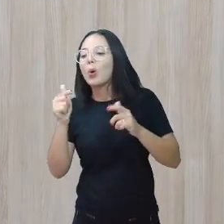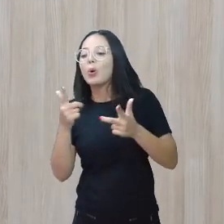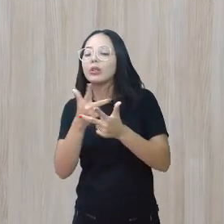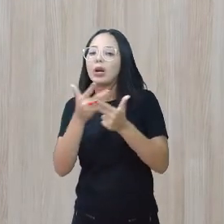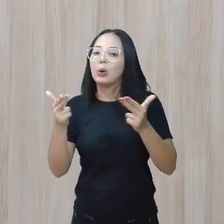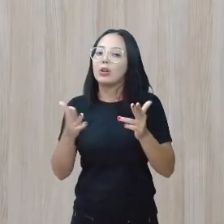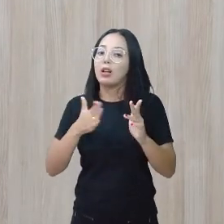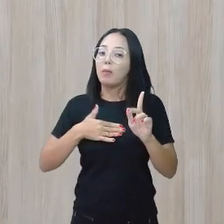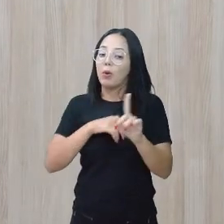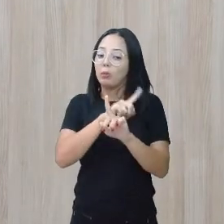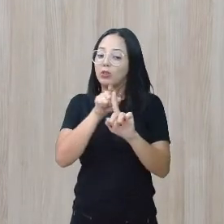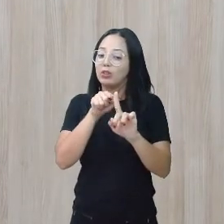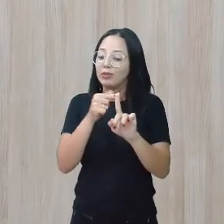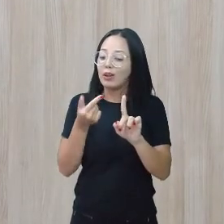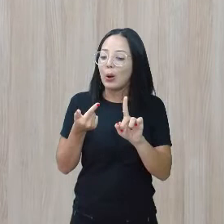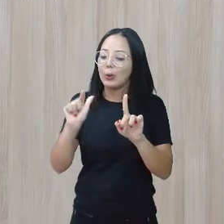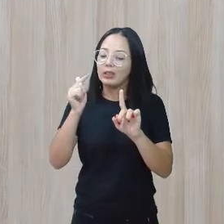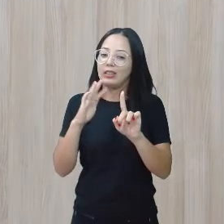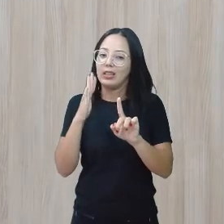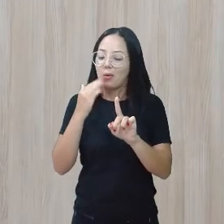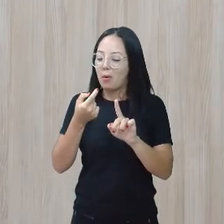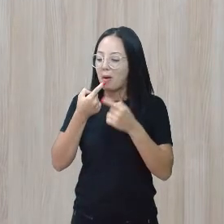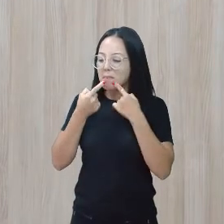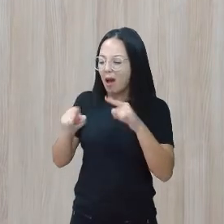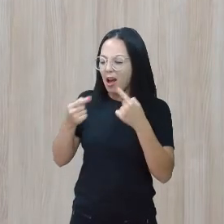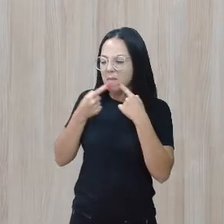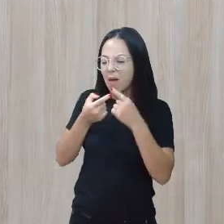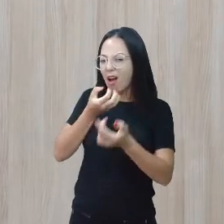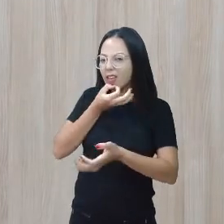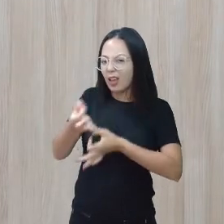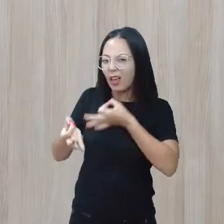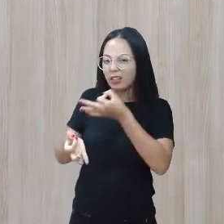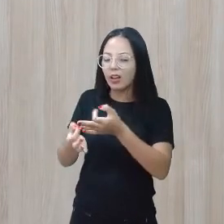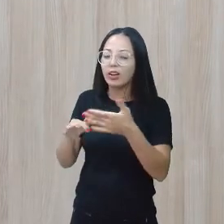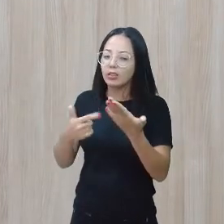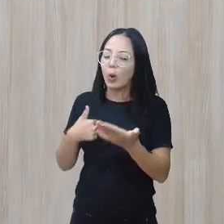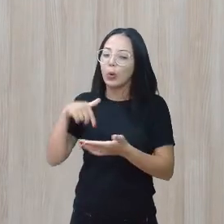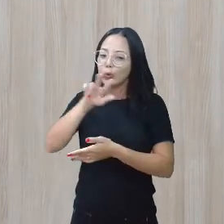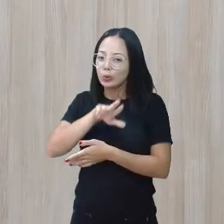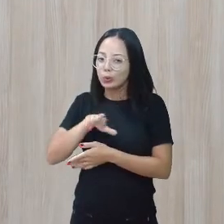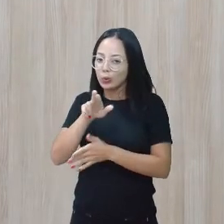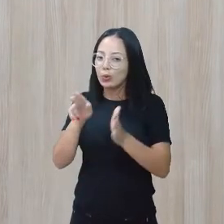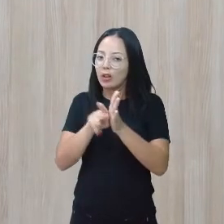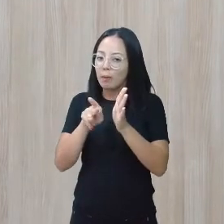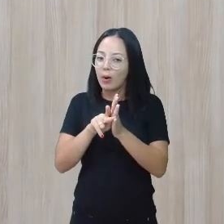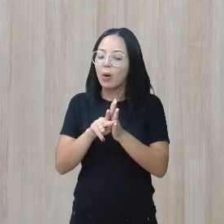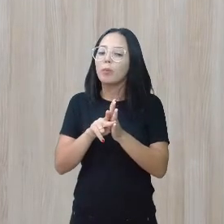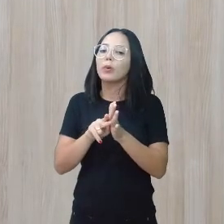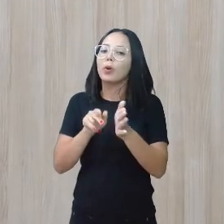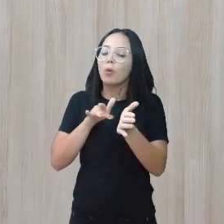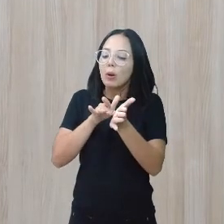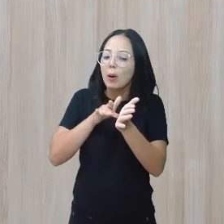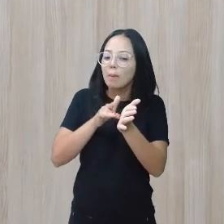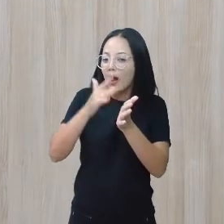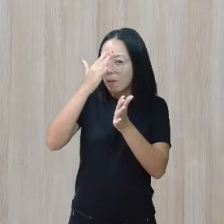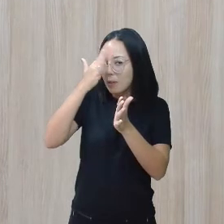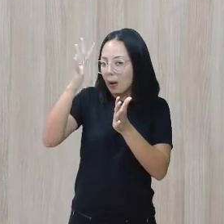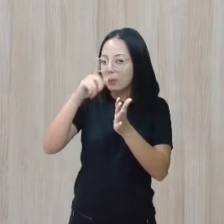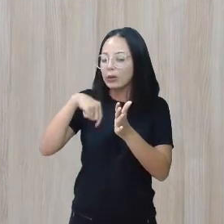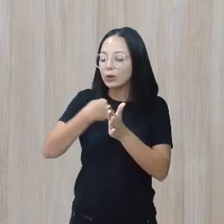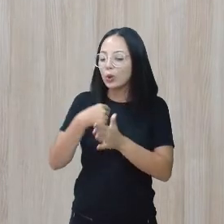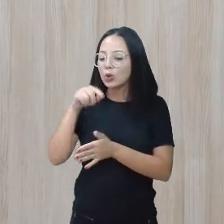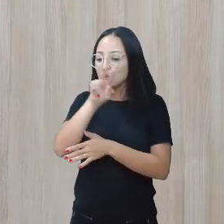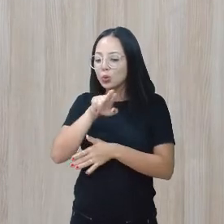minha intenção é talvez fazer uma crítica sobre ele. Então, quando a gente usa o sentido figurado, a gente tem o que a gente chama de